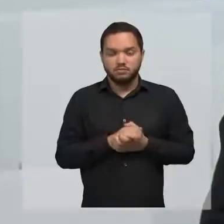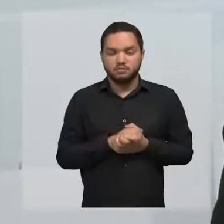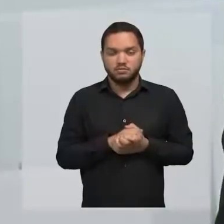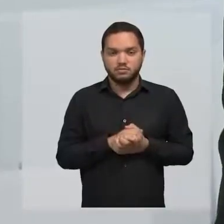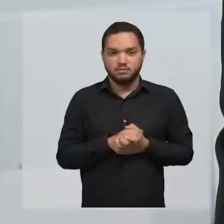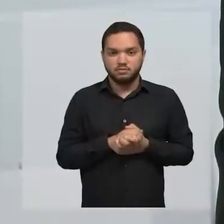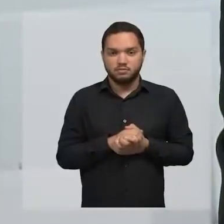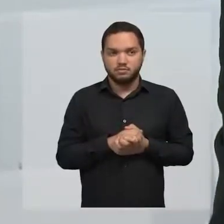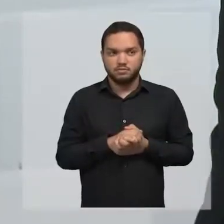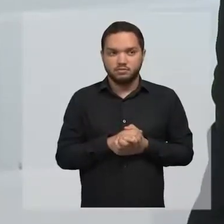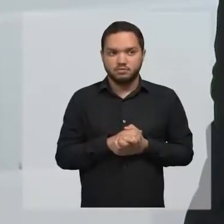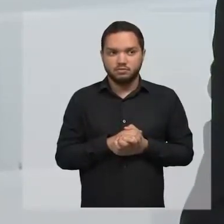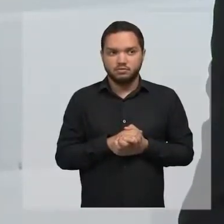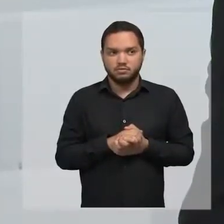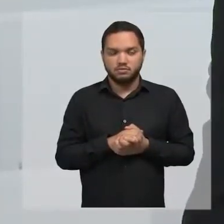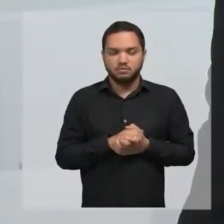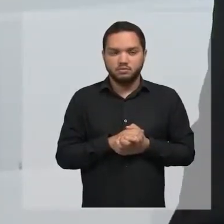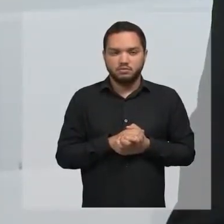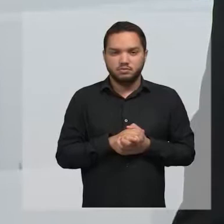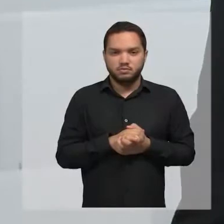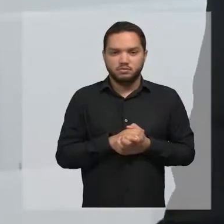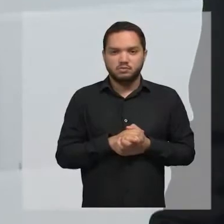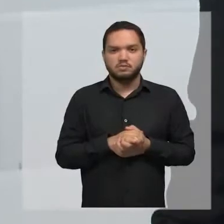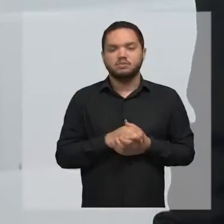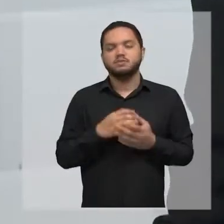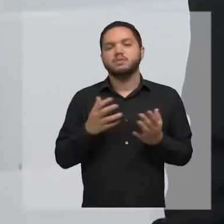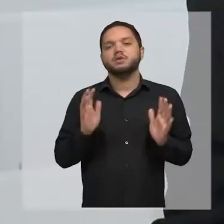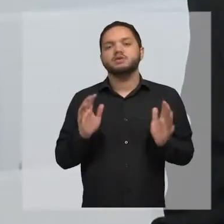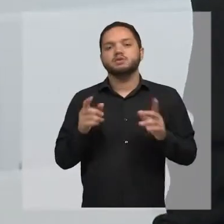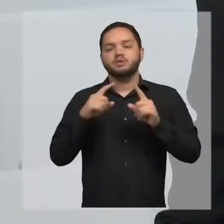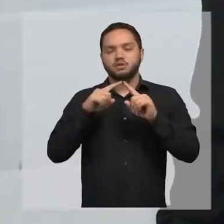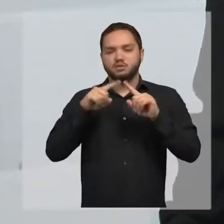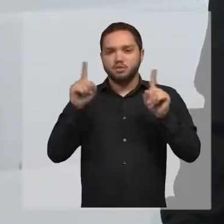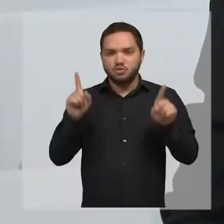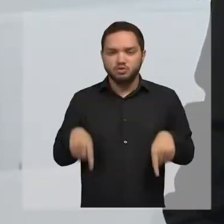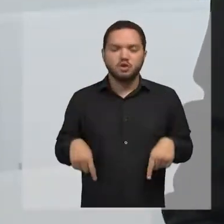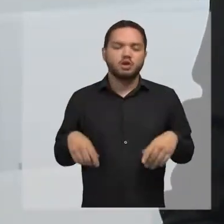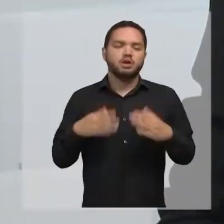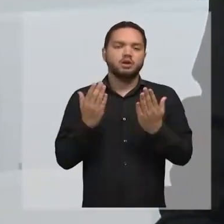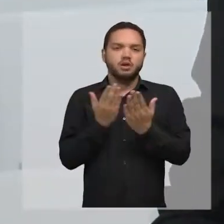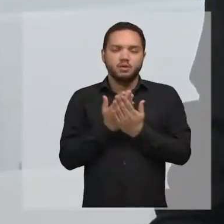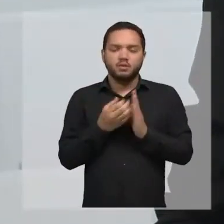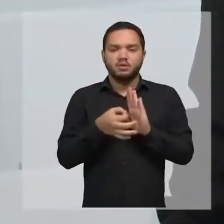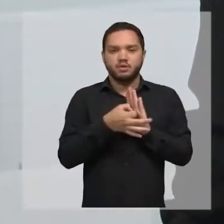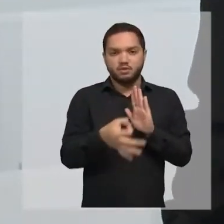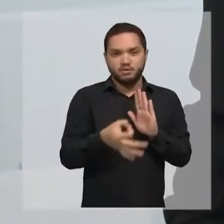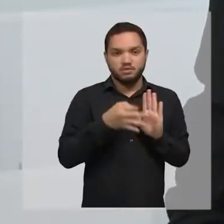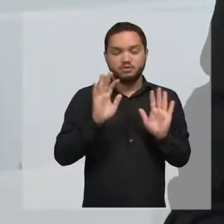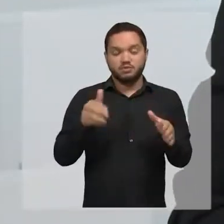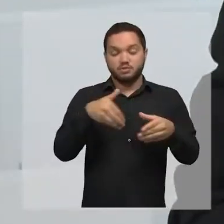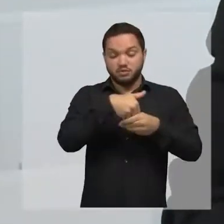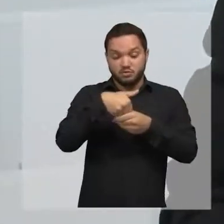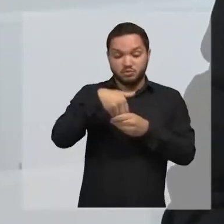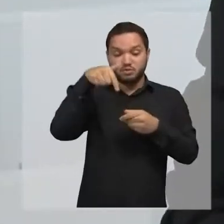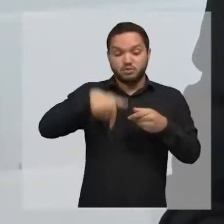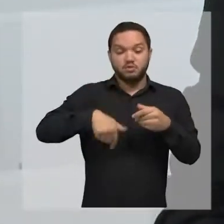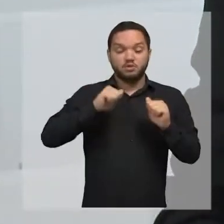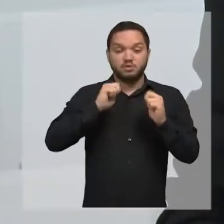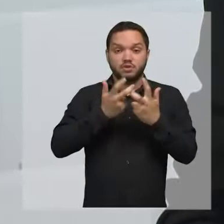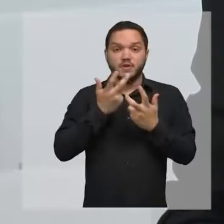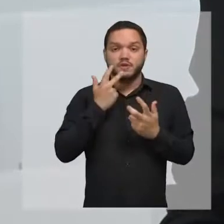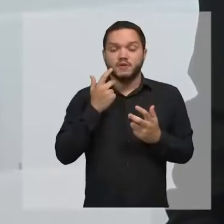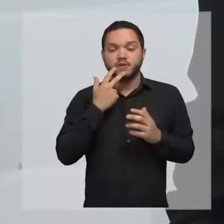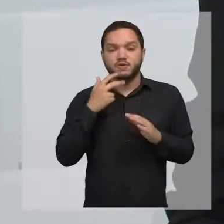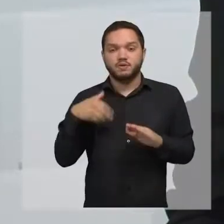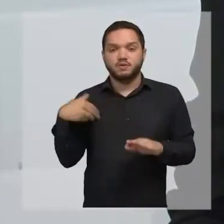rápido balanço aqui no número de projetos, requerimentos, indicações que tramitaram na Câmara